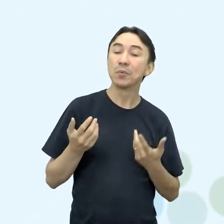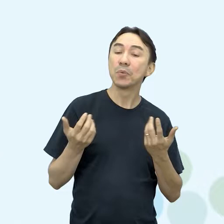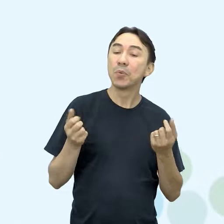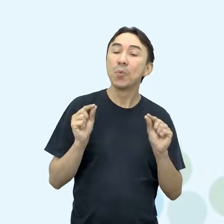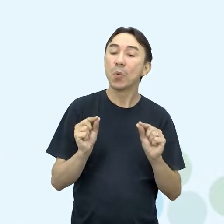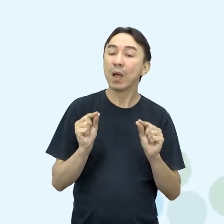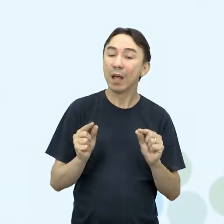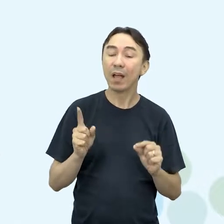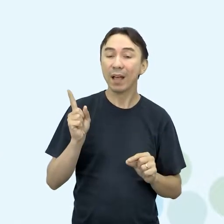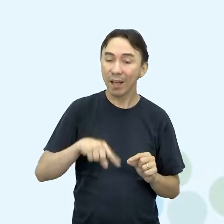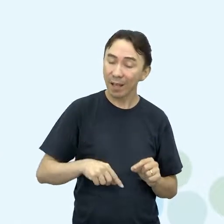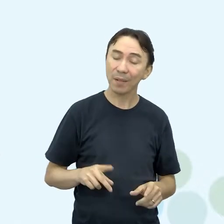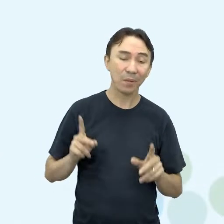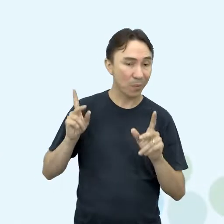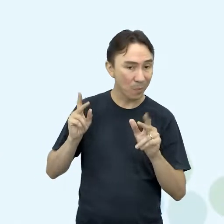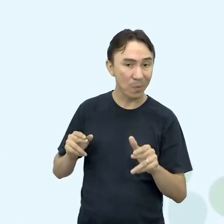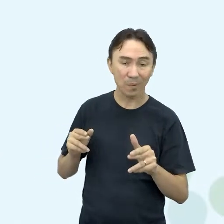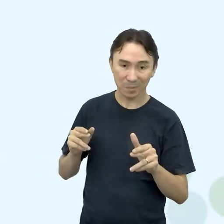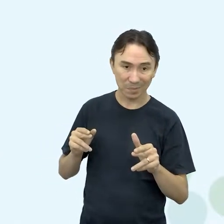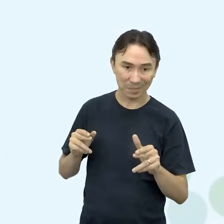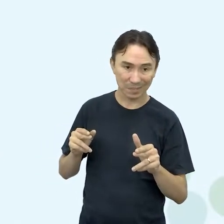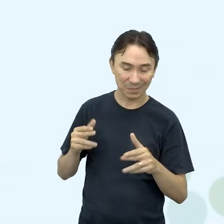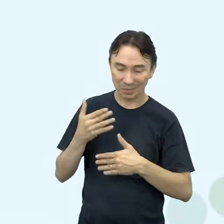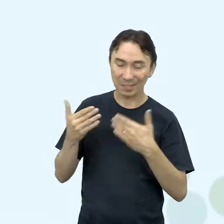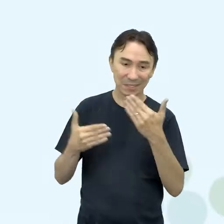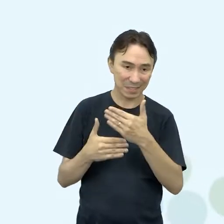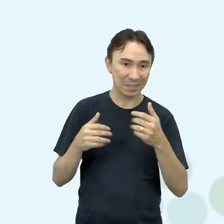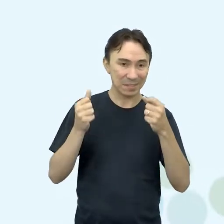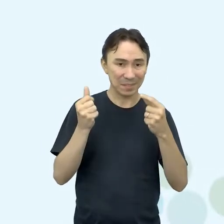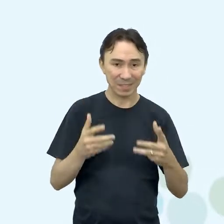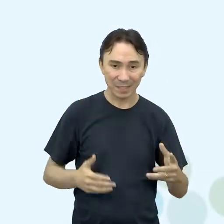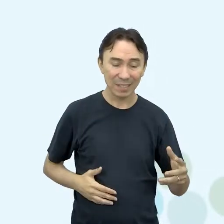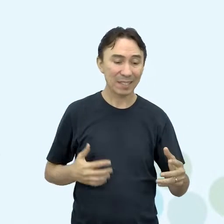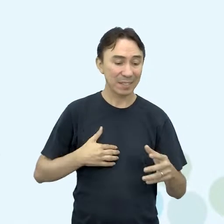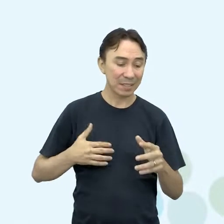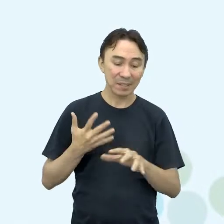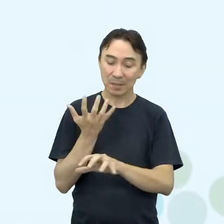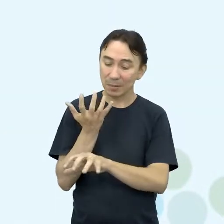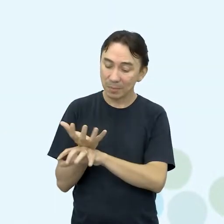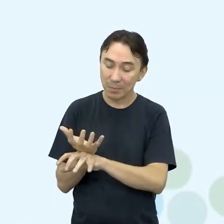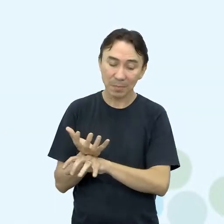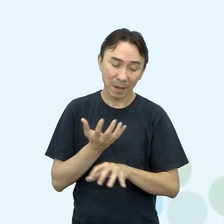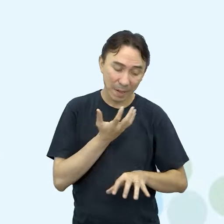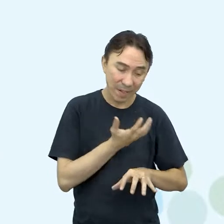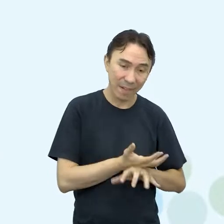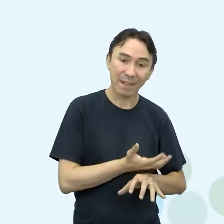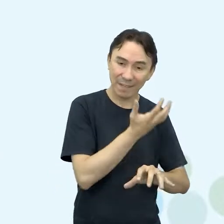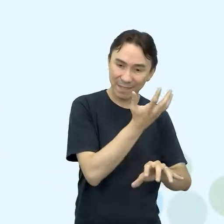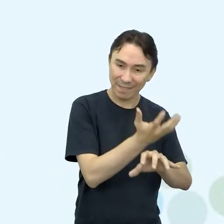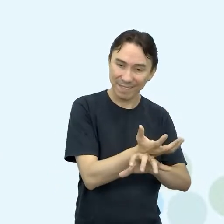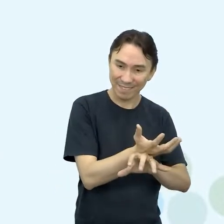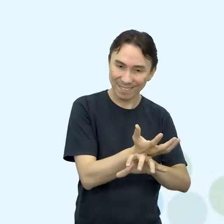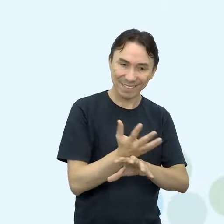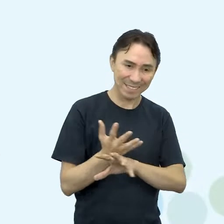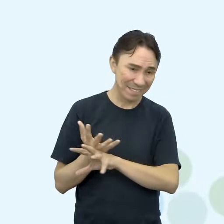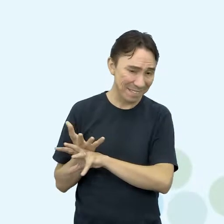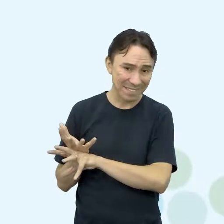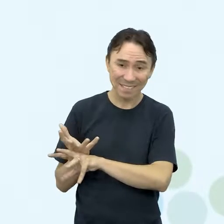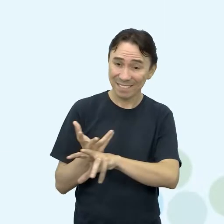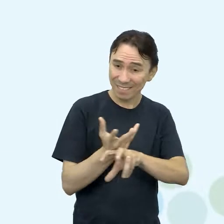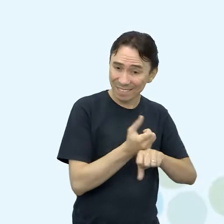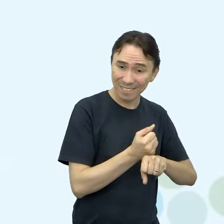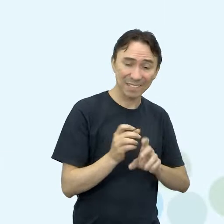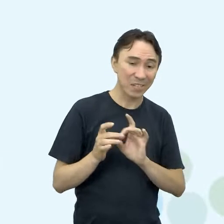outro slide, que é o quê? Essa integração entre diversas matérias, não só das disciplinas, como a gente já está acostumado a